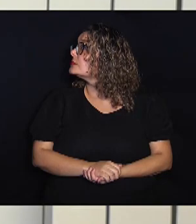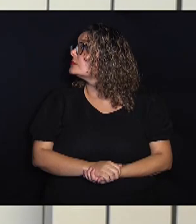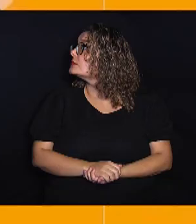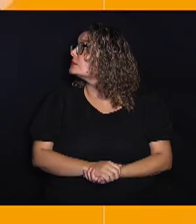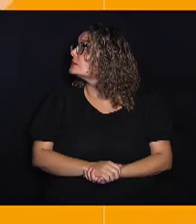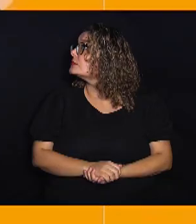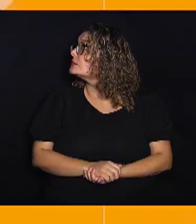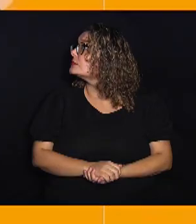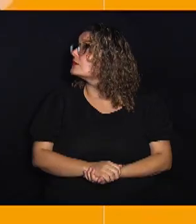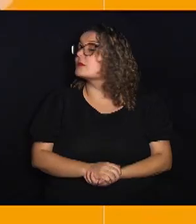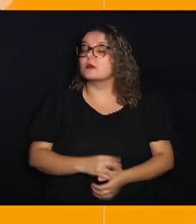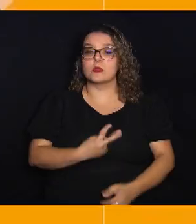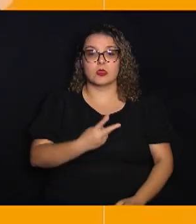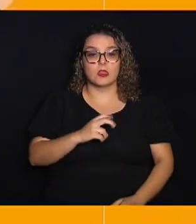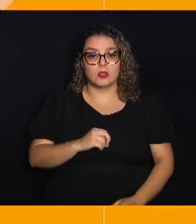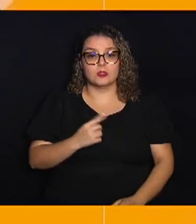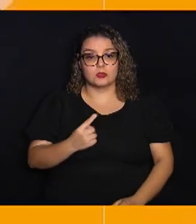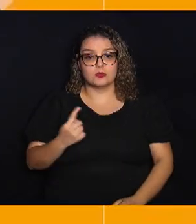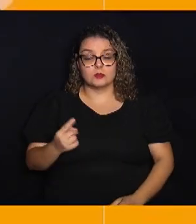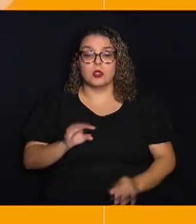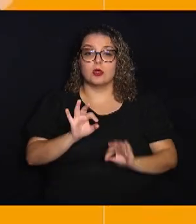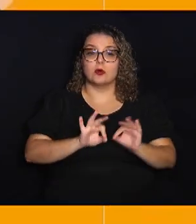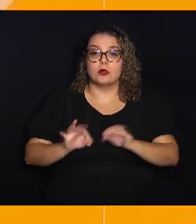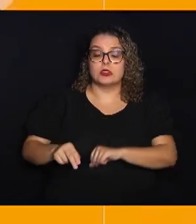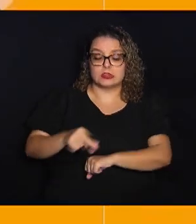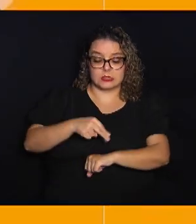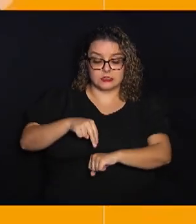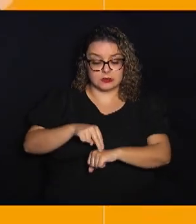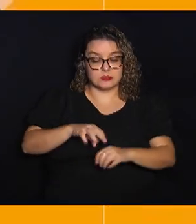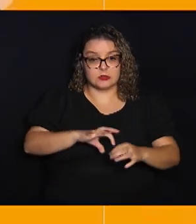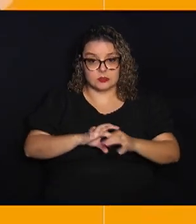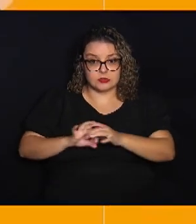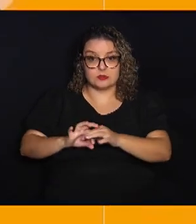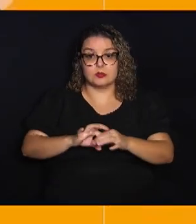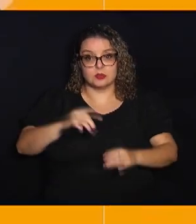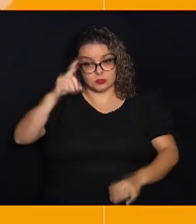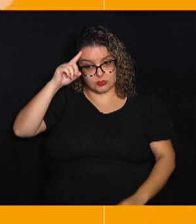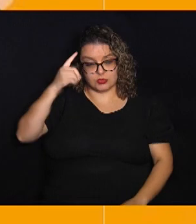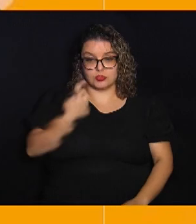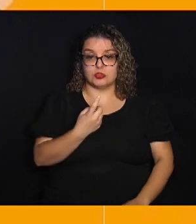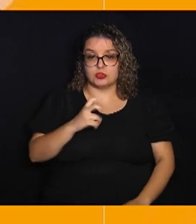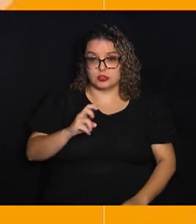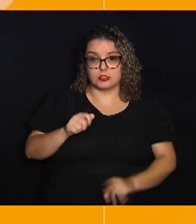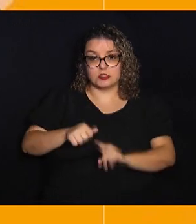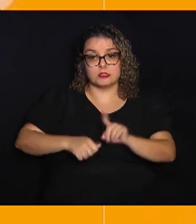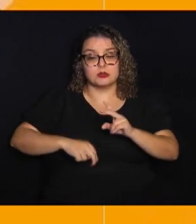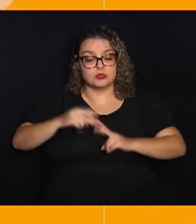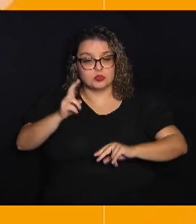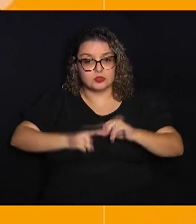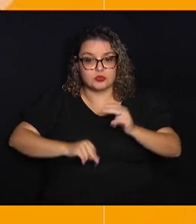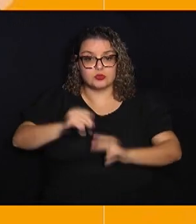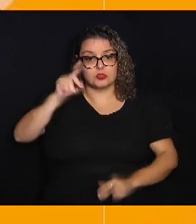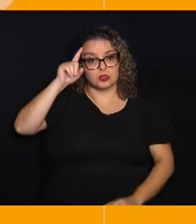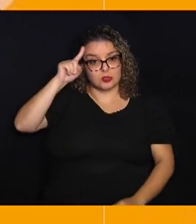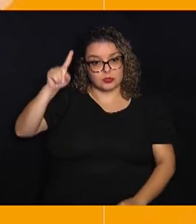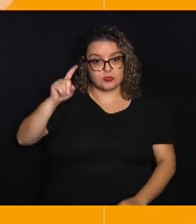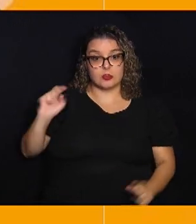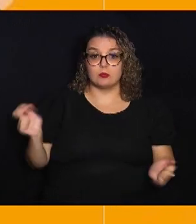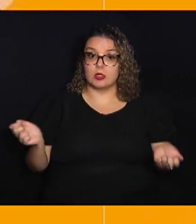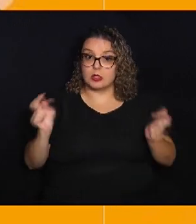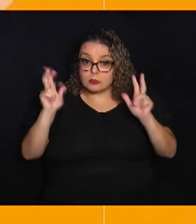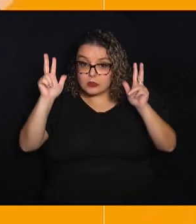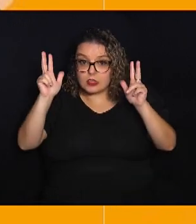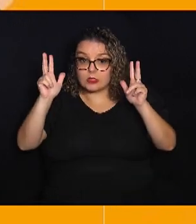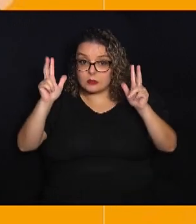Em 2011, a Organização das Nações Unidas instituiu a data de 15 de junho como dia para chamar a atenção